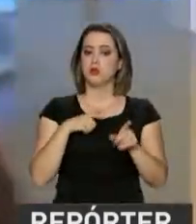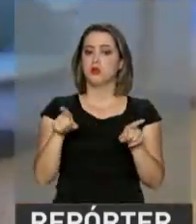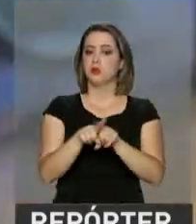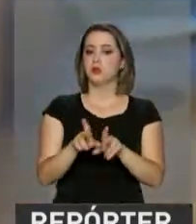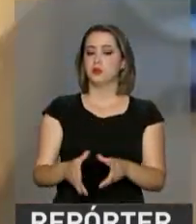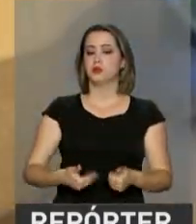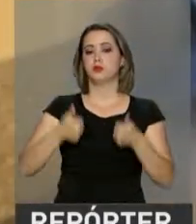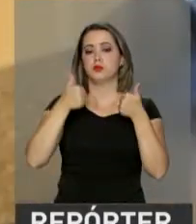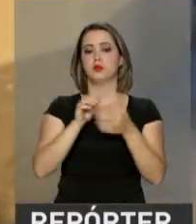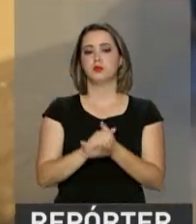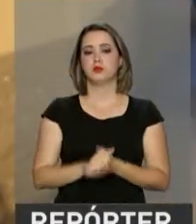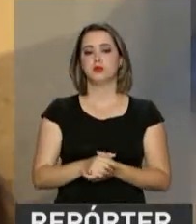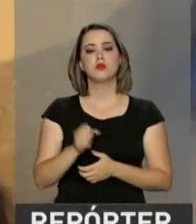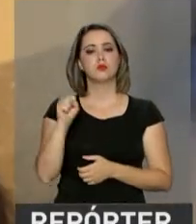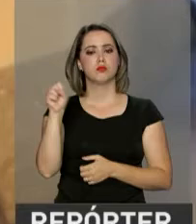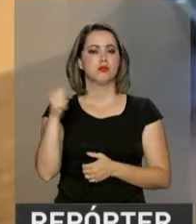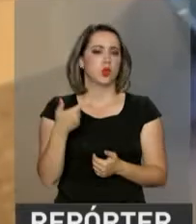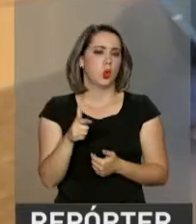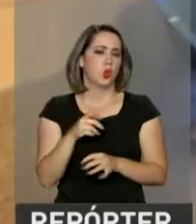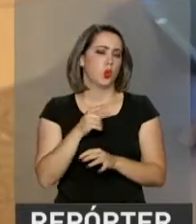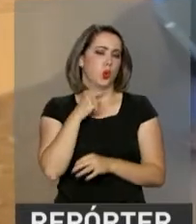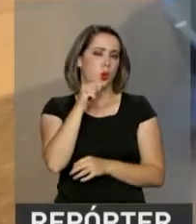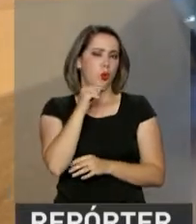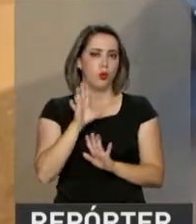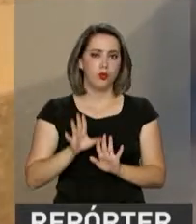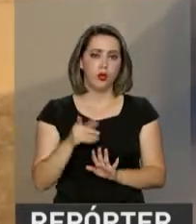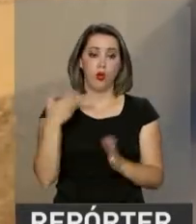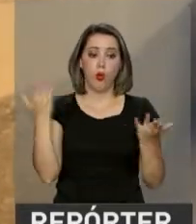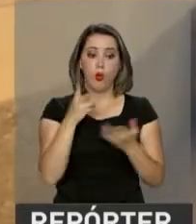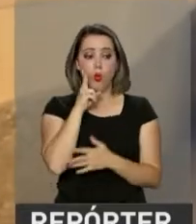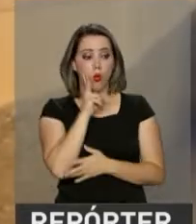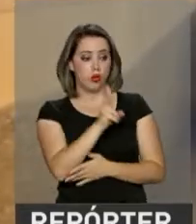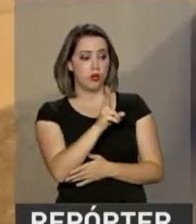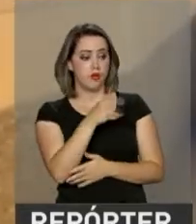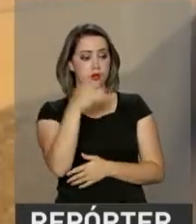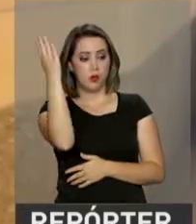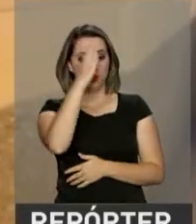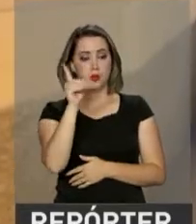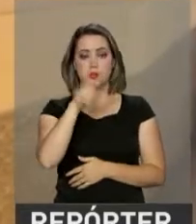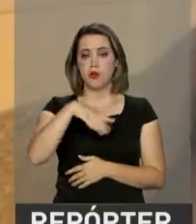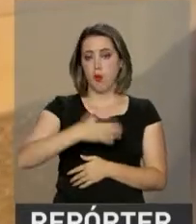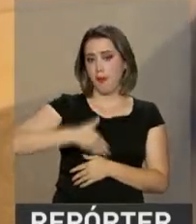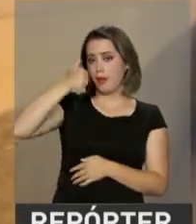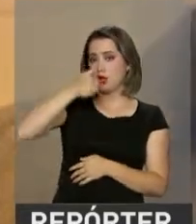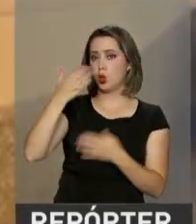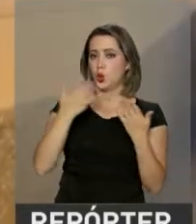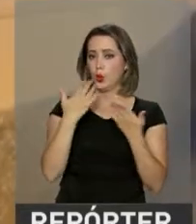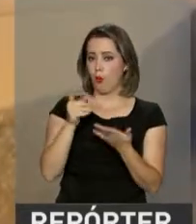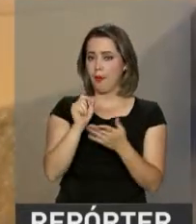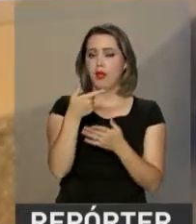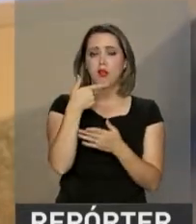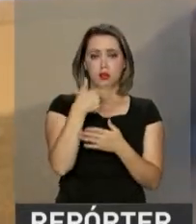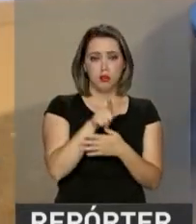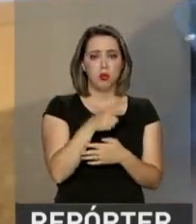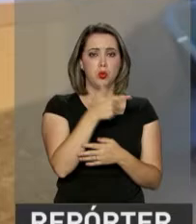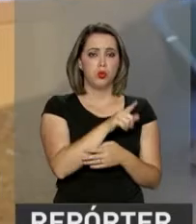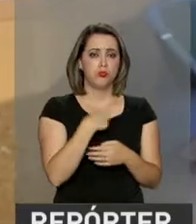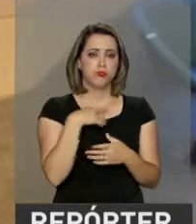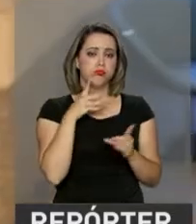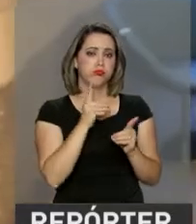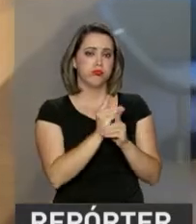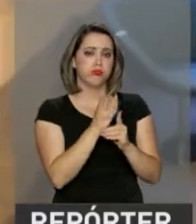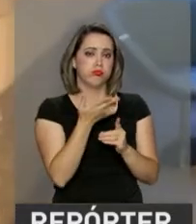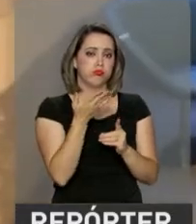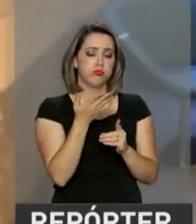melhorou? Ah, sim, não há dúvida. Hoje, a visão que se tem do Brasil aqui é muito melhor do que a que, por exemplo,